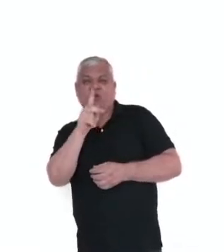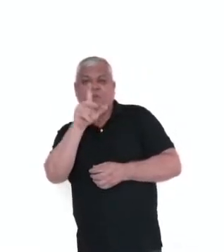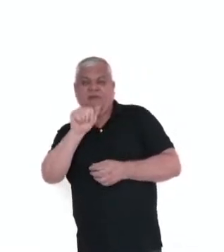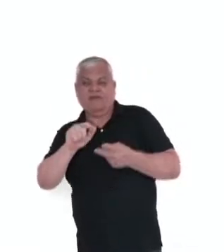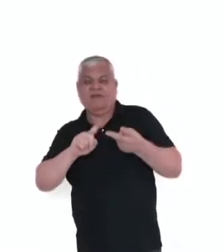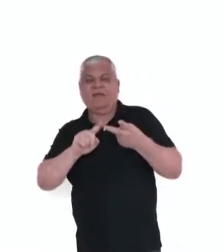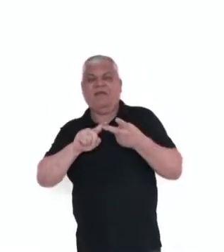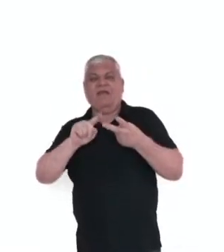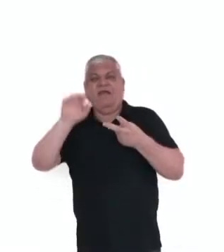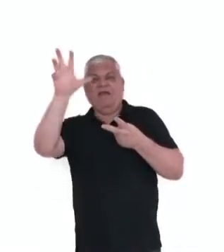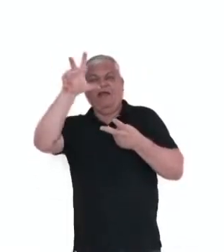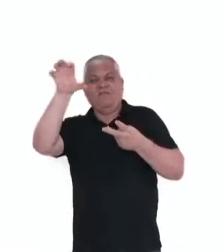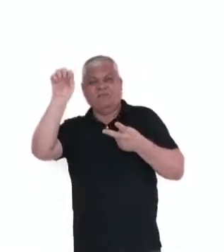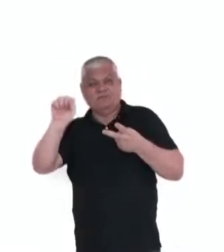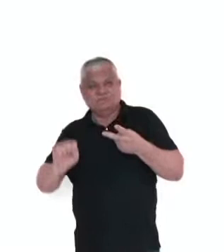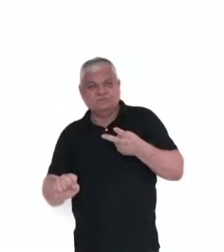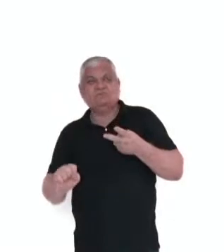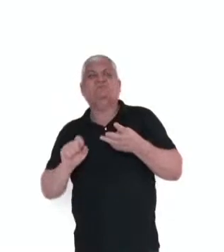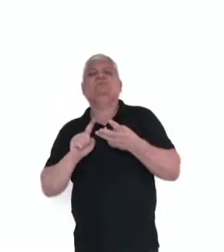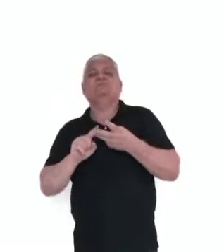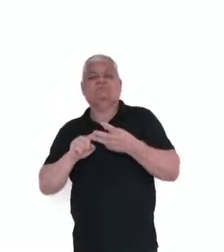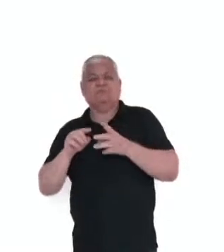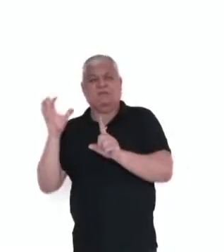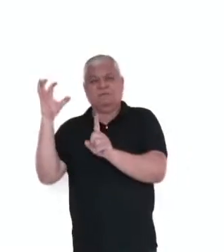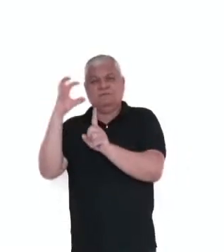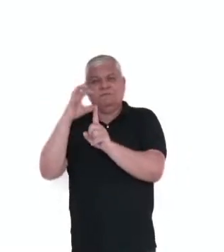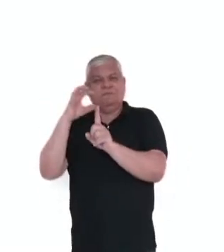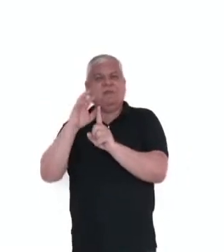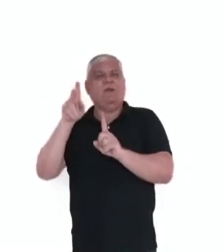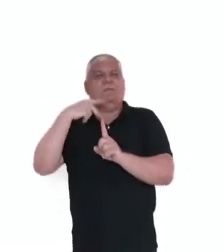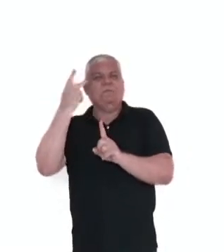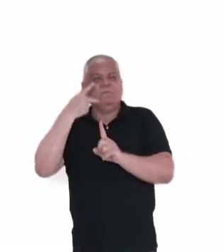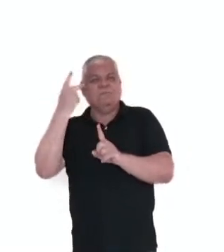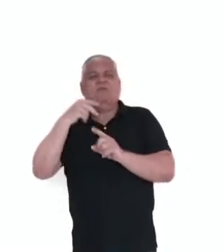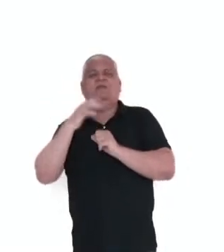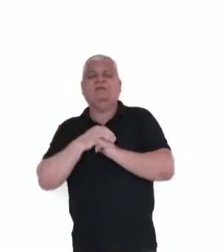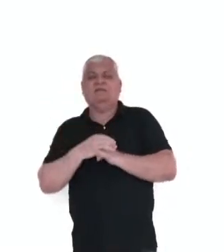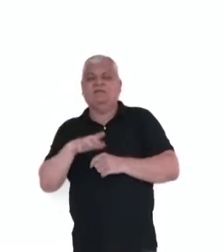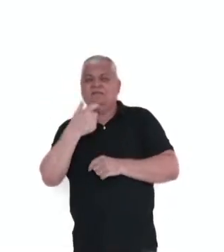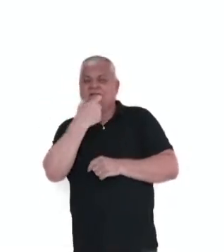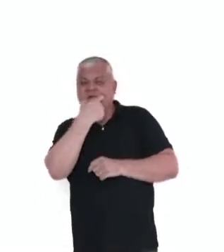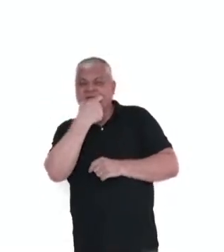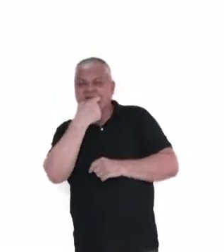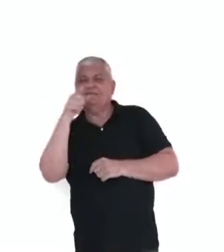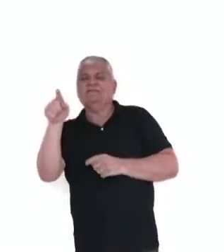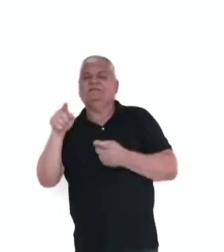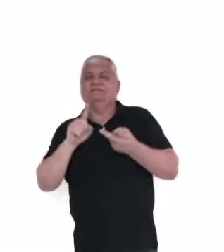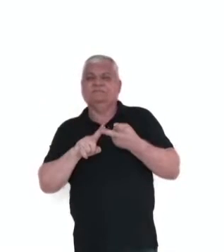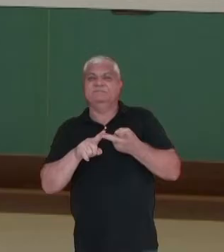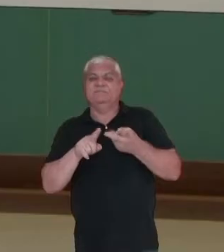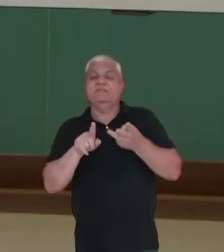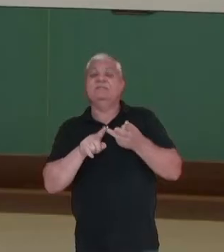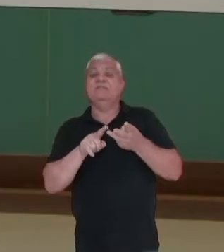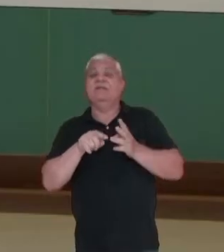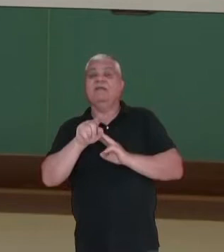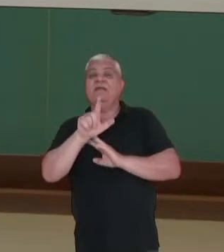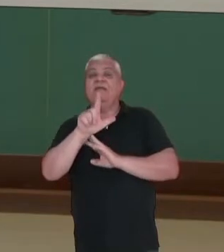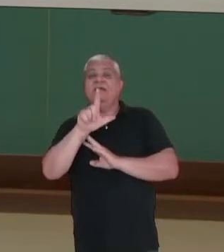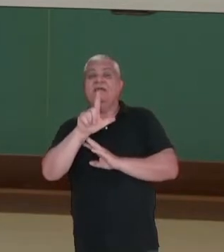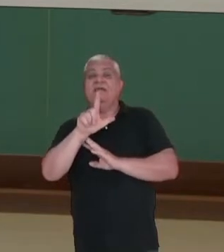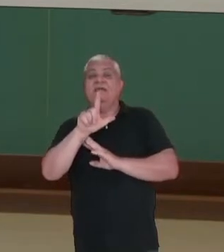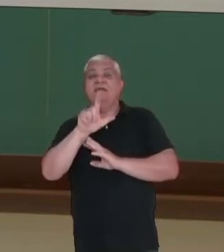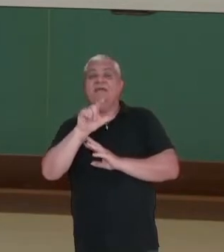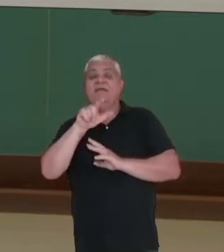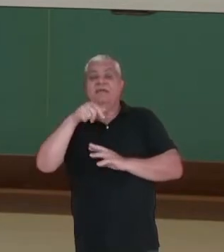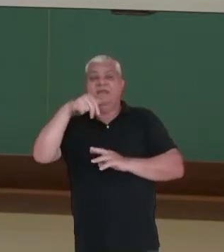Sul estavam ligados então à influência política, por exemplo, da Grã-Bretanha, e a Libéria de influência política aí dos